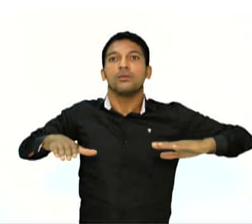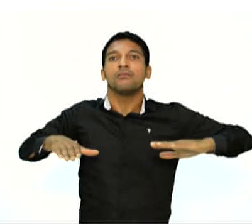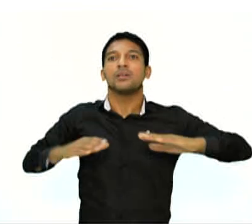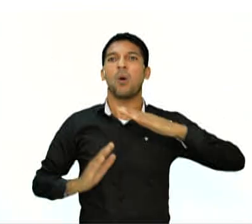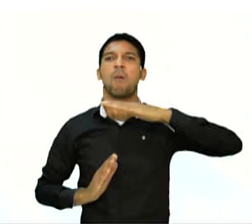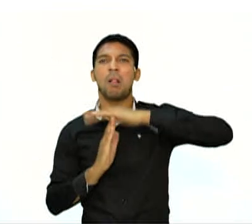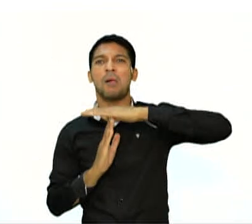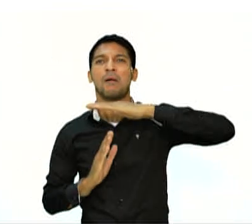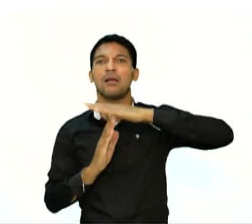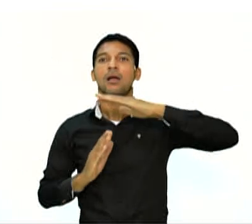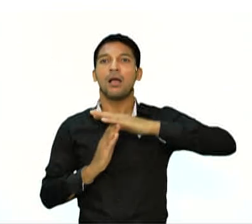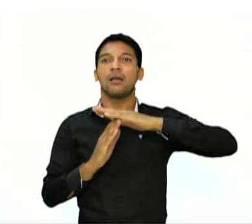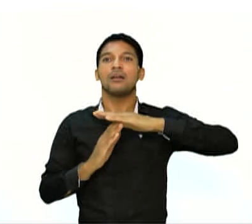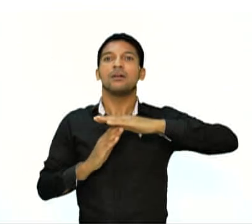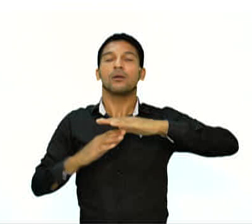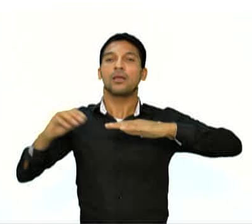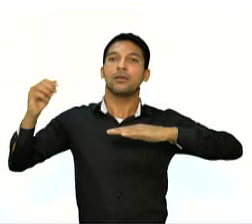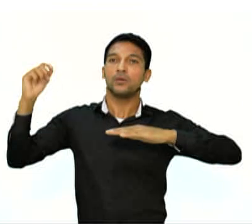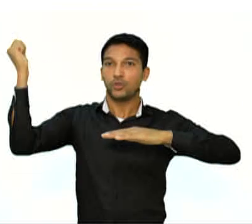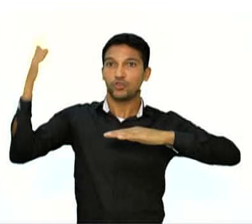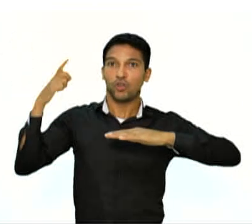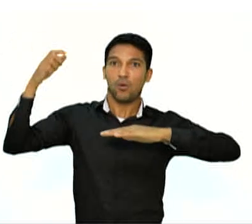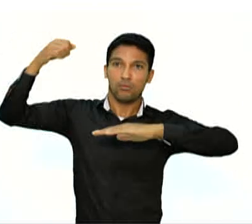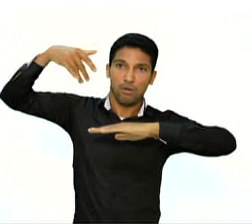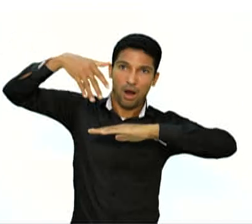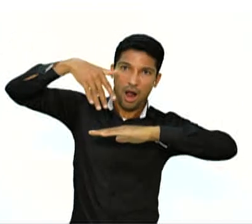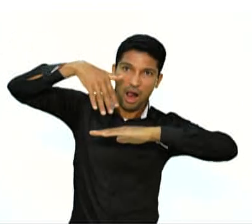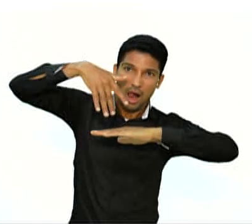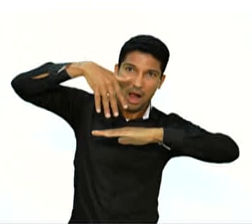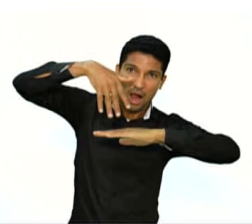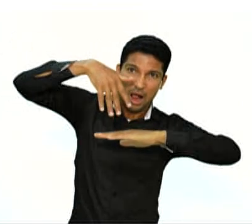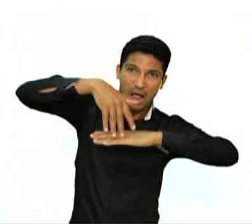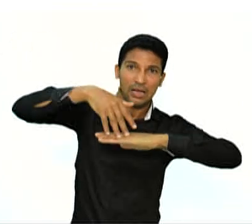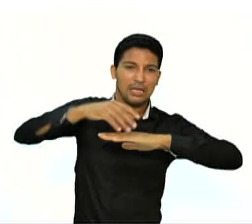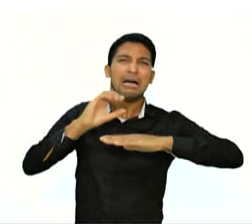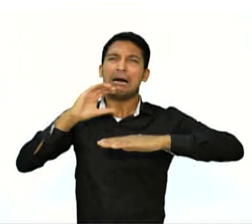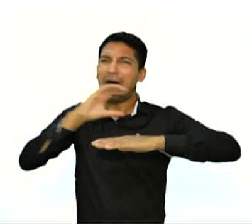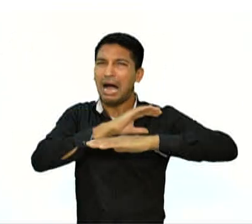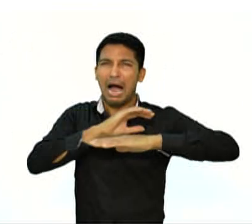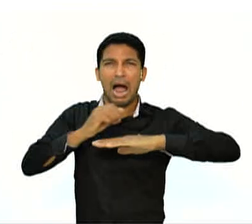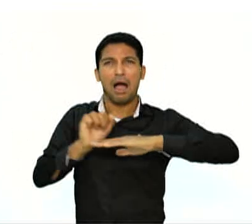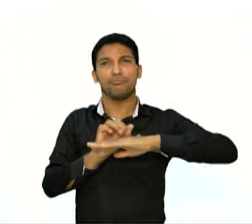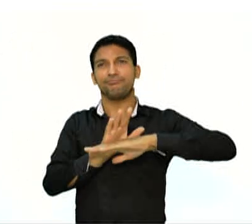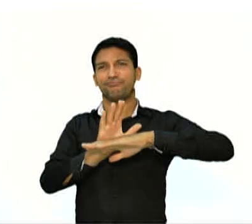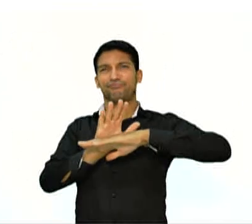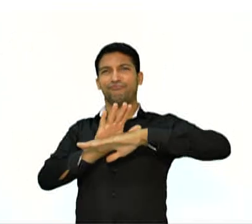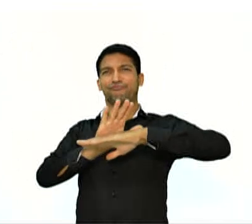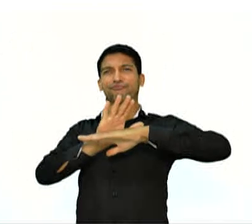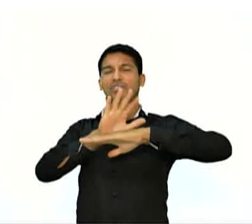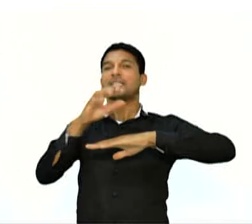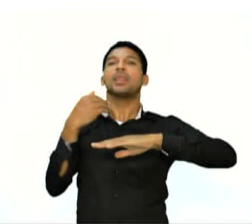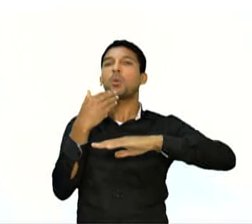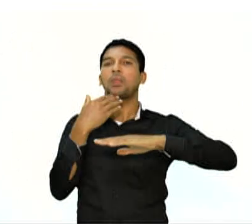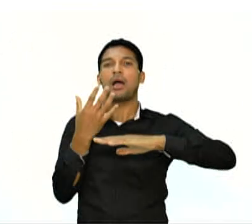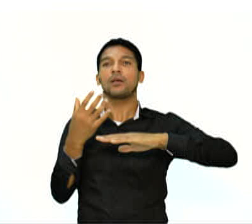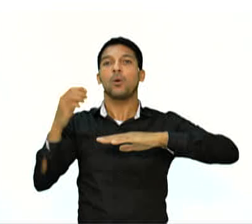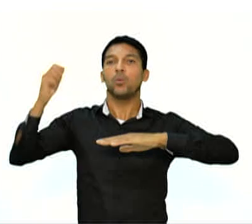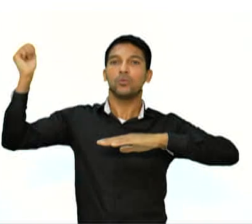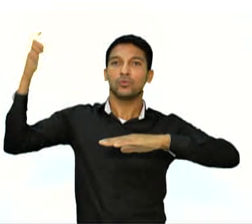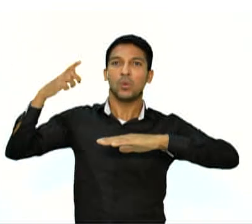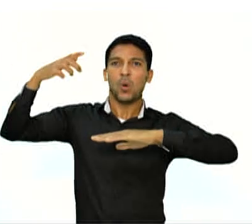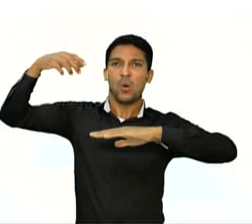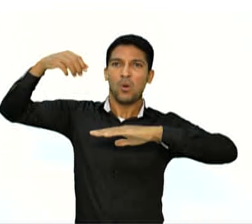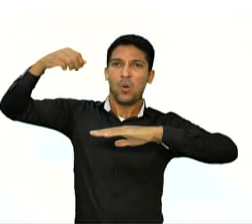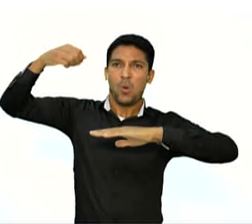temporária daquele momento. Para isso, logicamente, vamos ver as outras. Nós não vamos ter a situação, logicamente, da